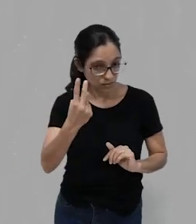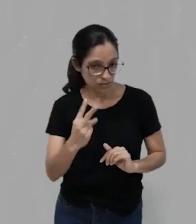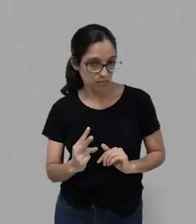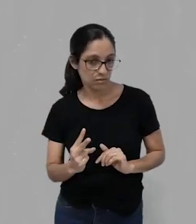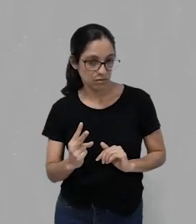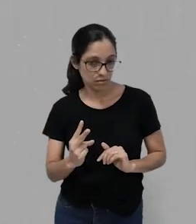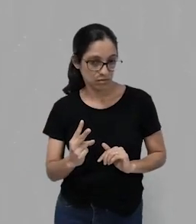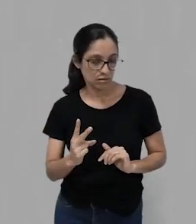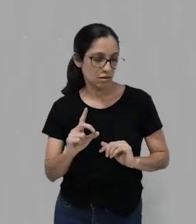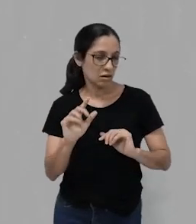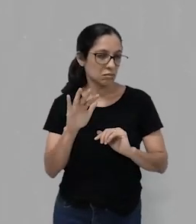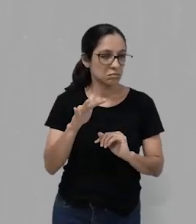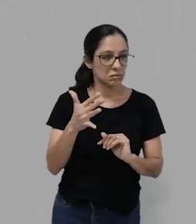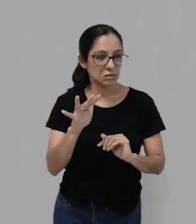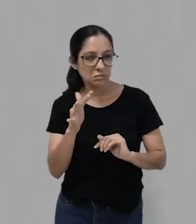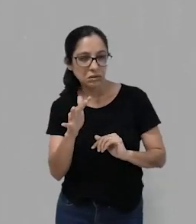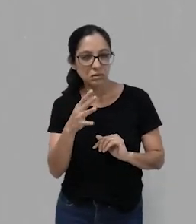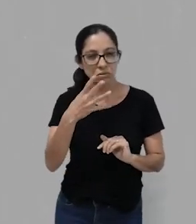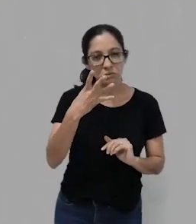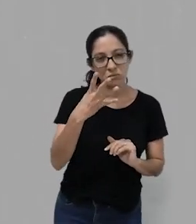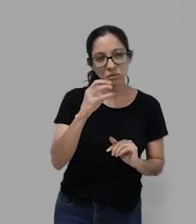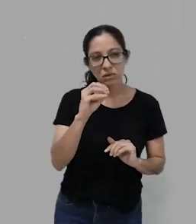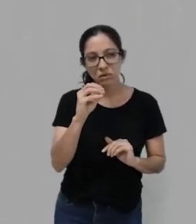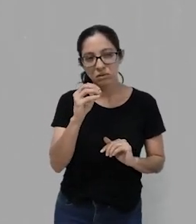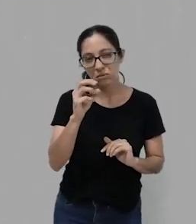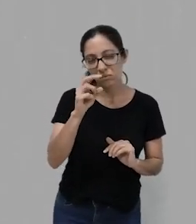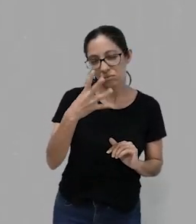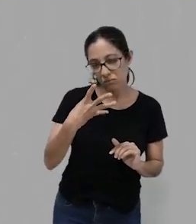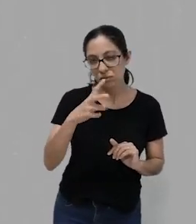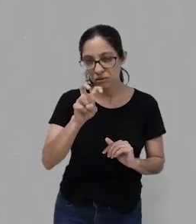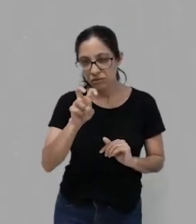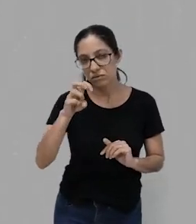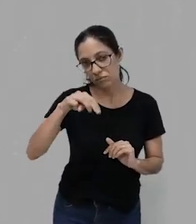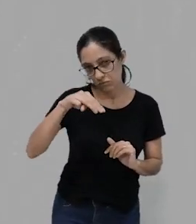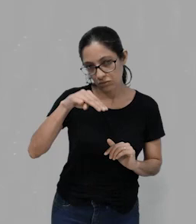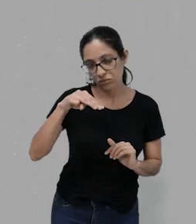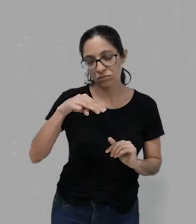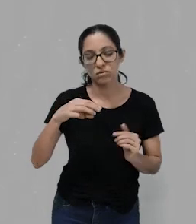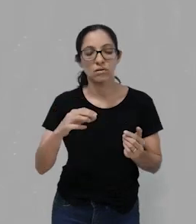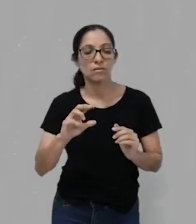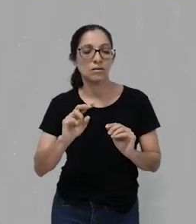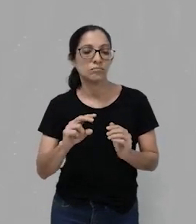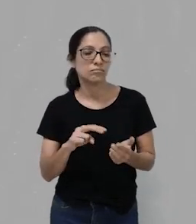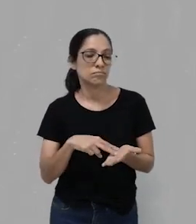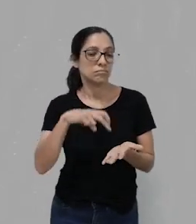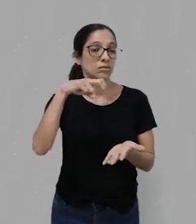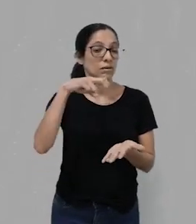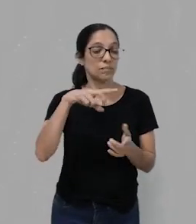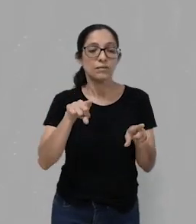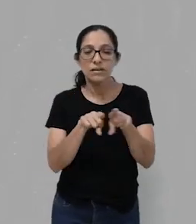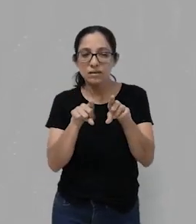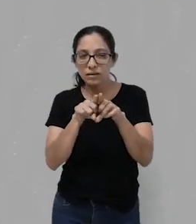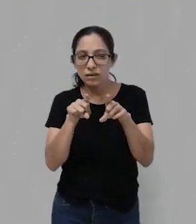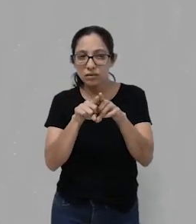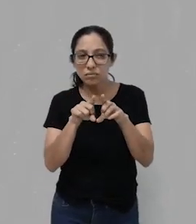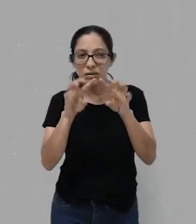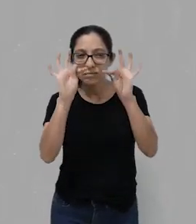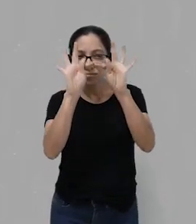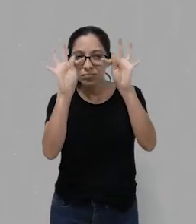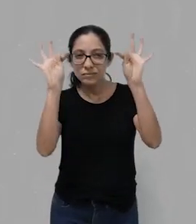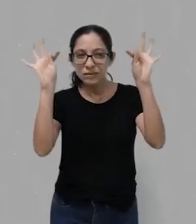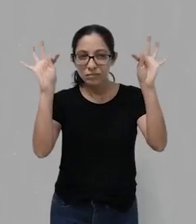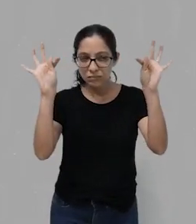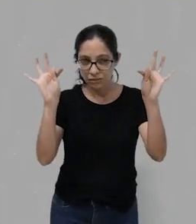tá certo? Após mais ou menos ali uns 45 minutos ele realiza esse salto. E existe uma tabela que vai